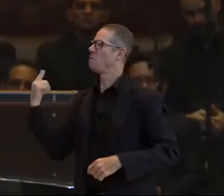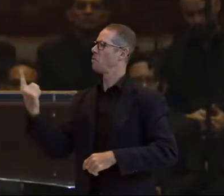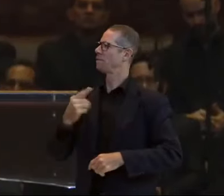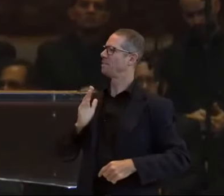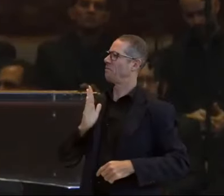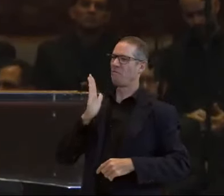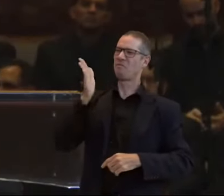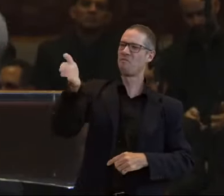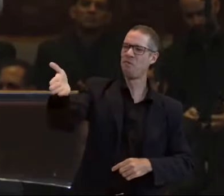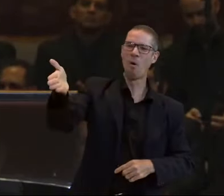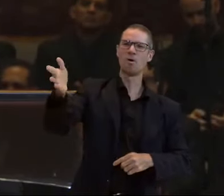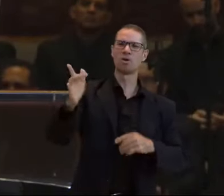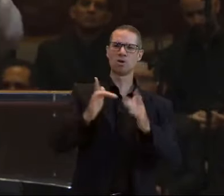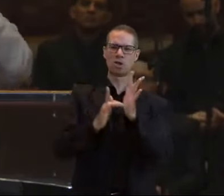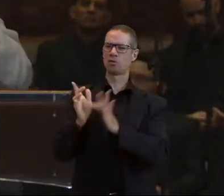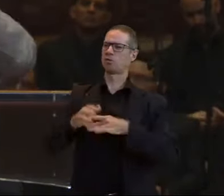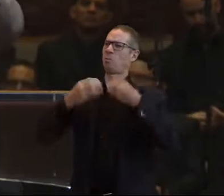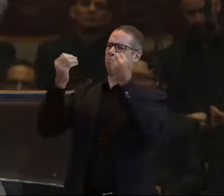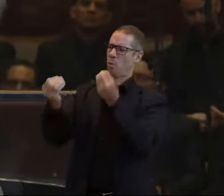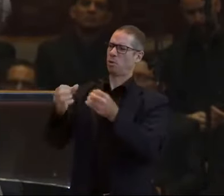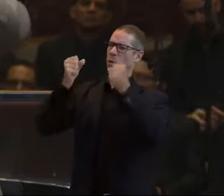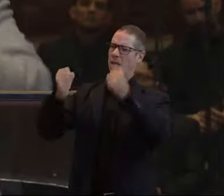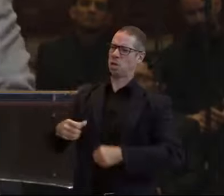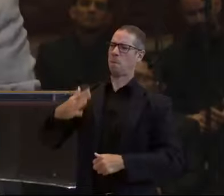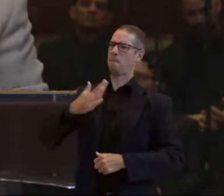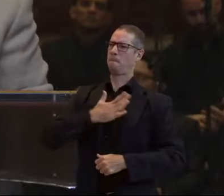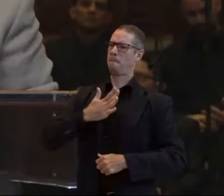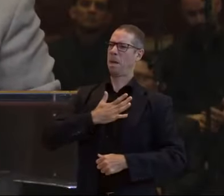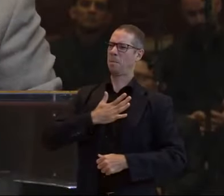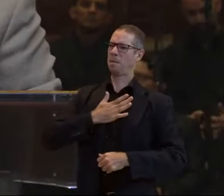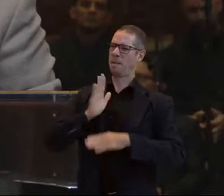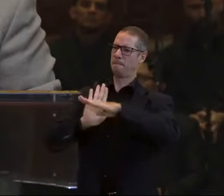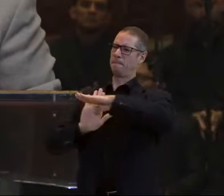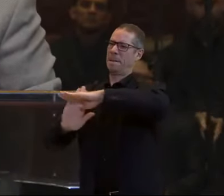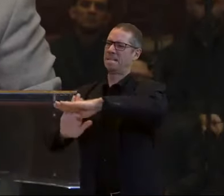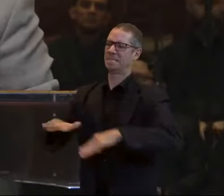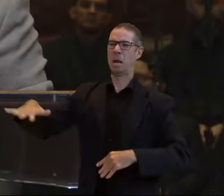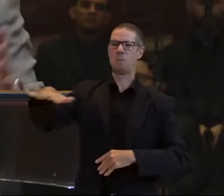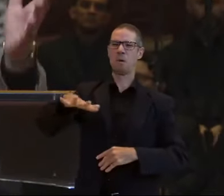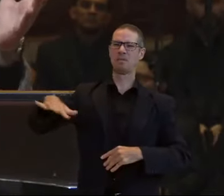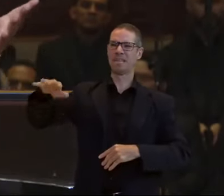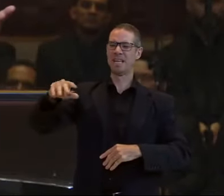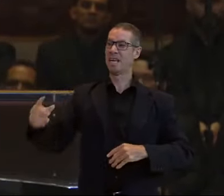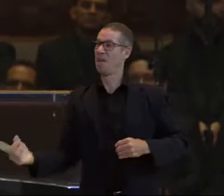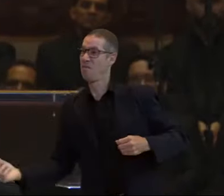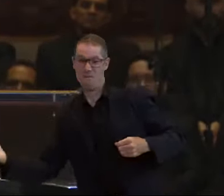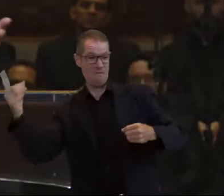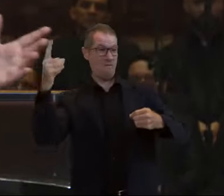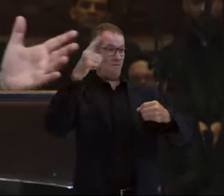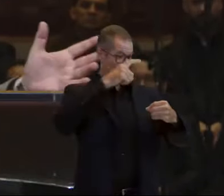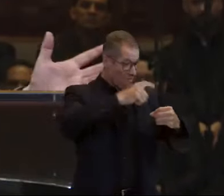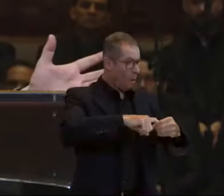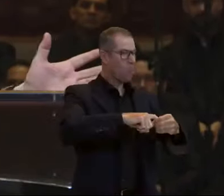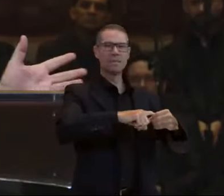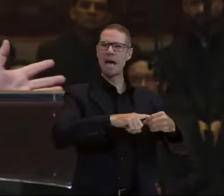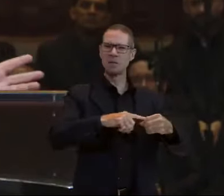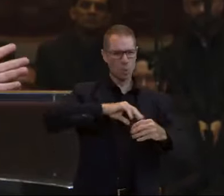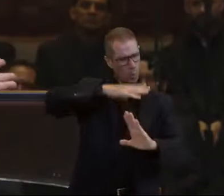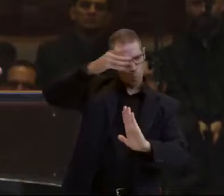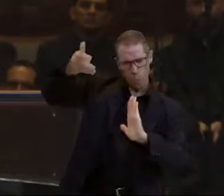lá, eu estou dando autoridade, a minha autoridade eu estou emprestando para vocês. E eles voltam, todos eles